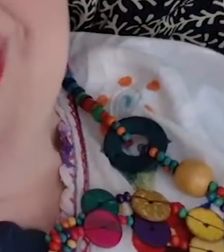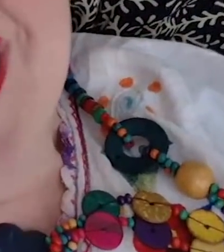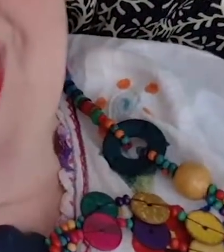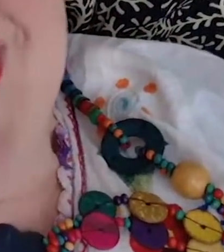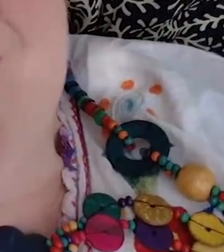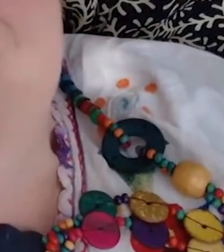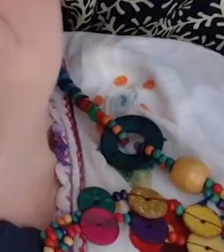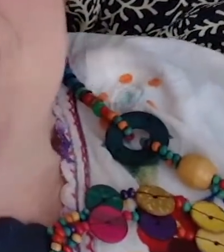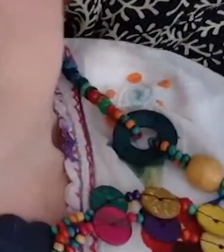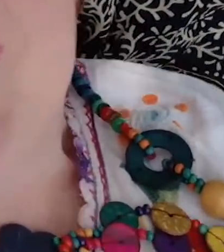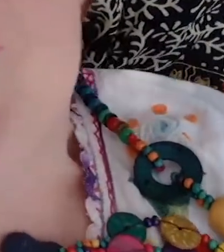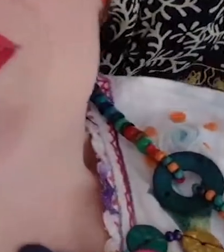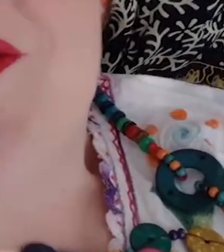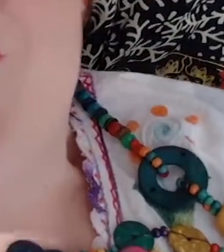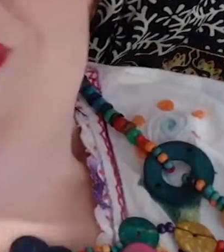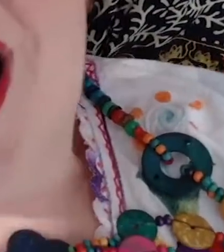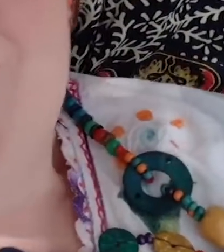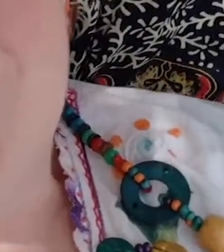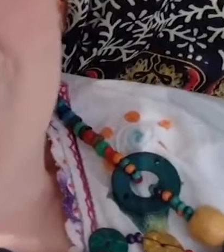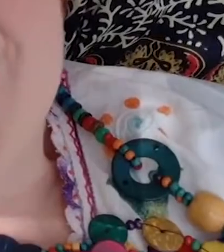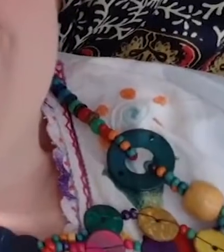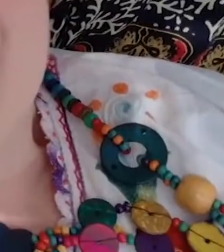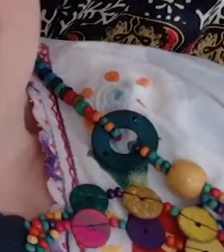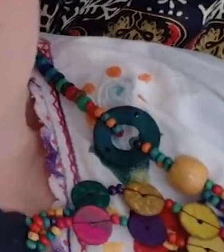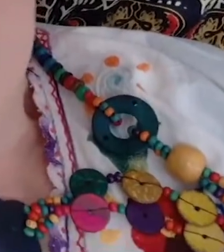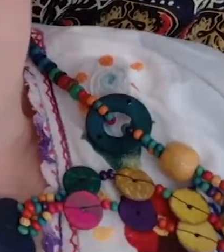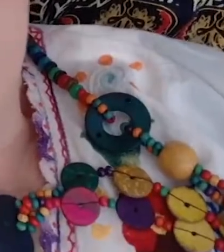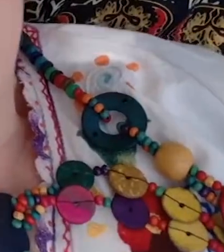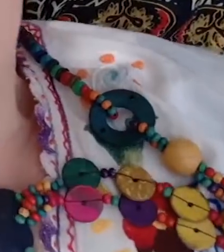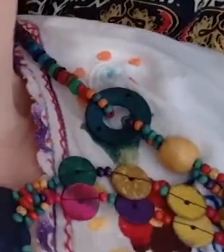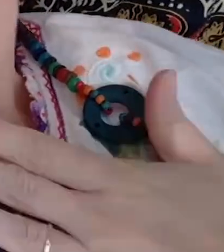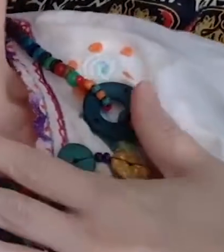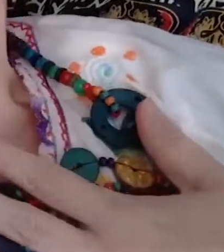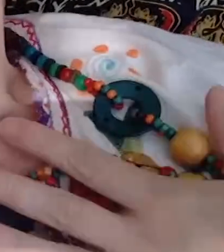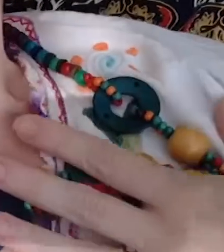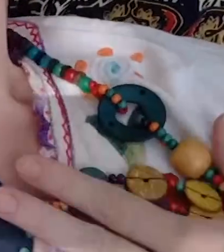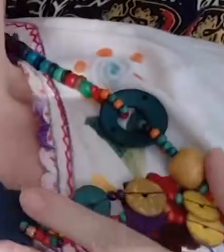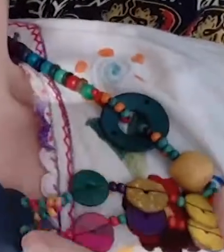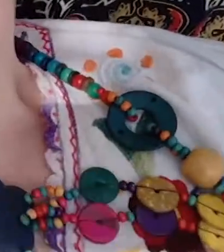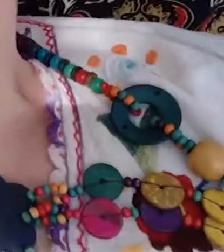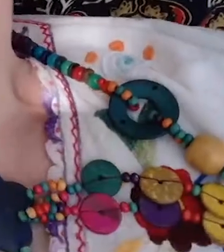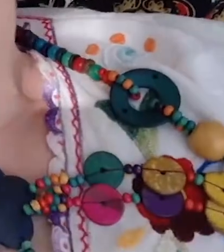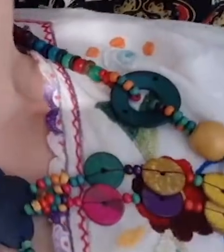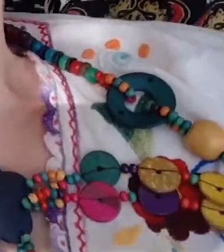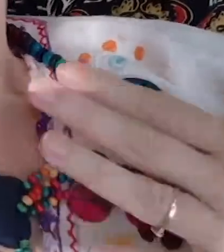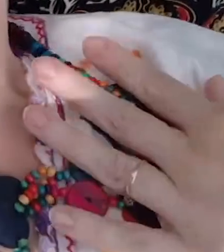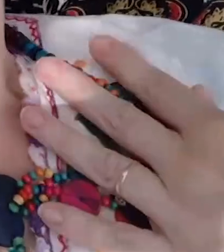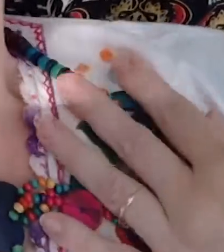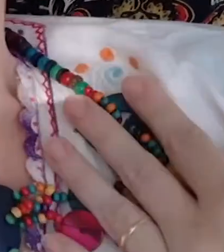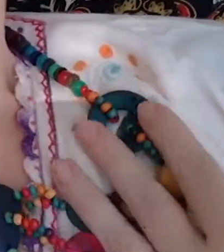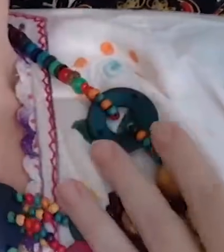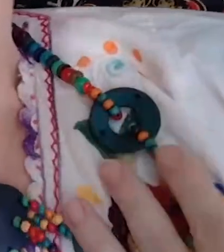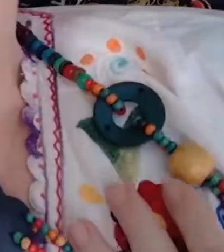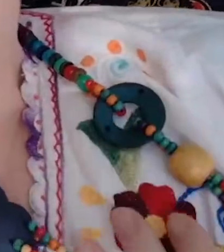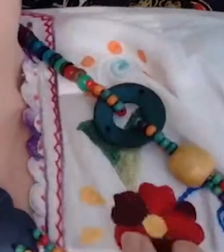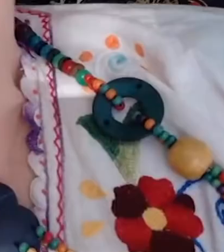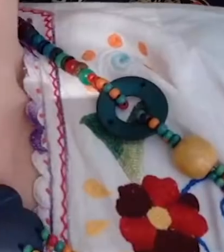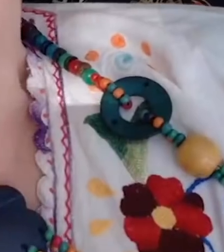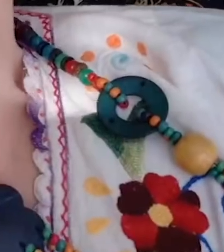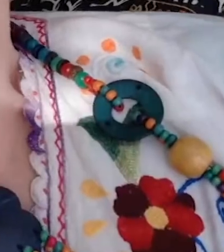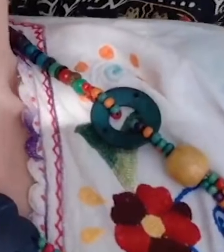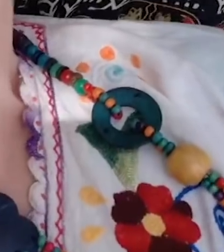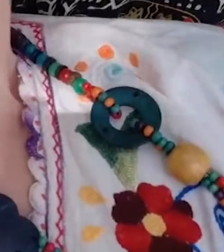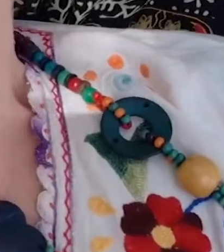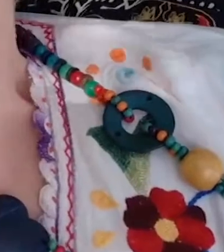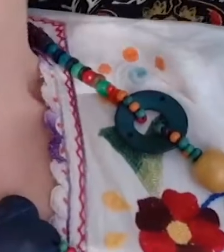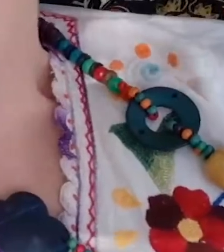escola literária. Eu fiquei com muita vontade de trazer Cecília Meirelles, porque hoje, além de estar com esse